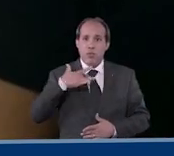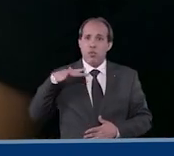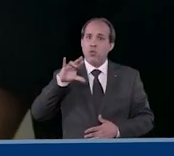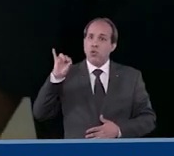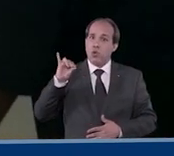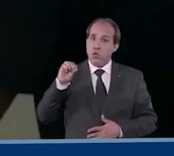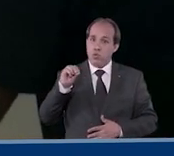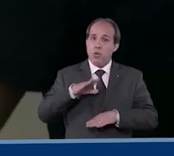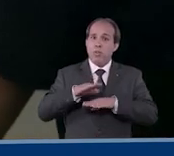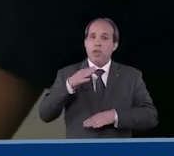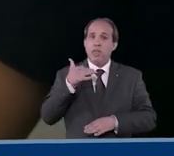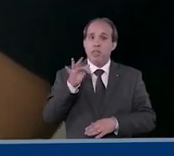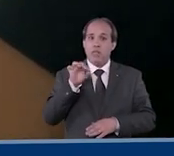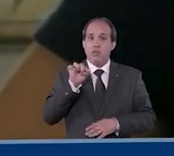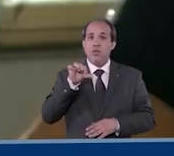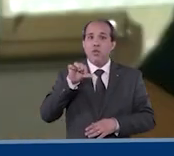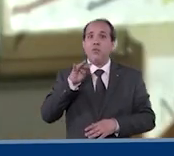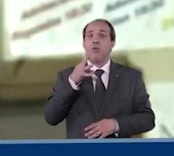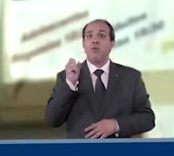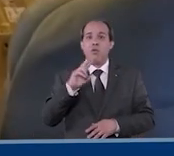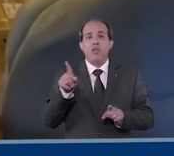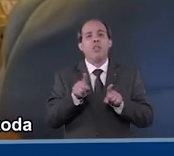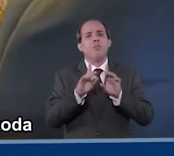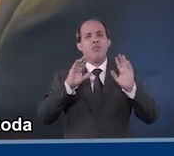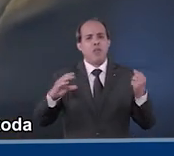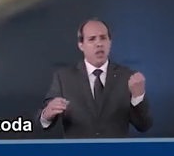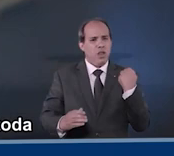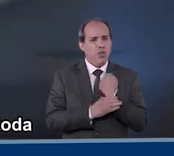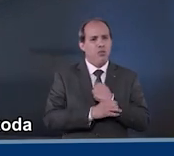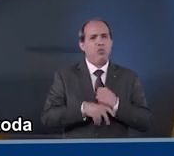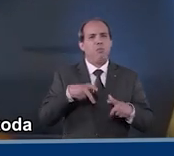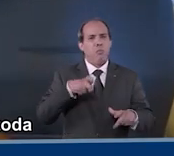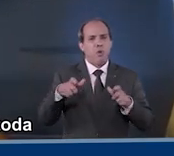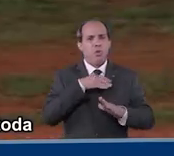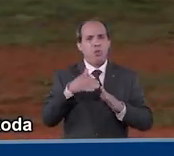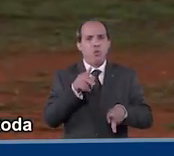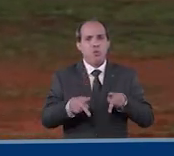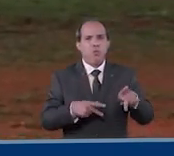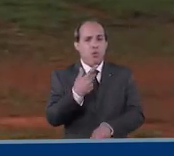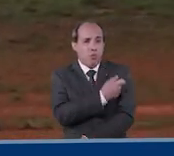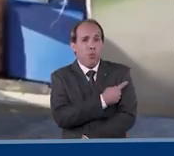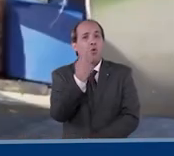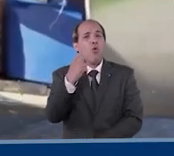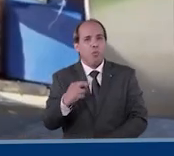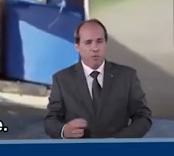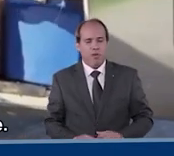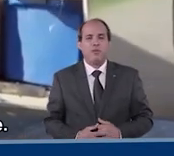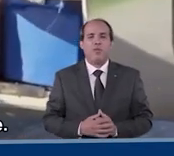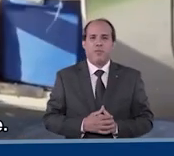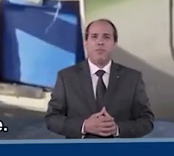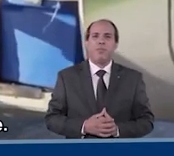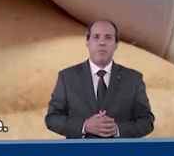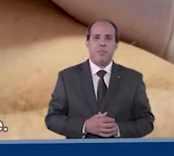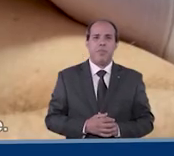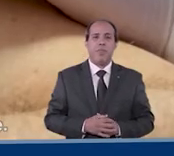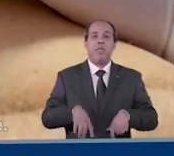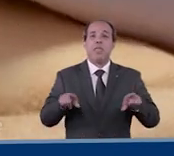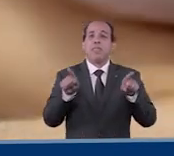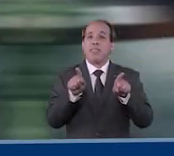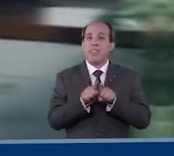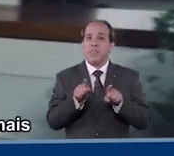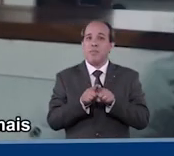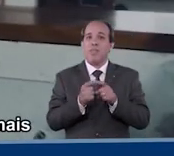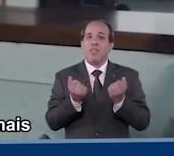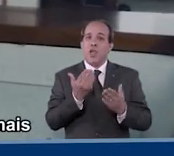destinou para a saúde do Rio mais de 10,9 bilhões e já garantiu vacina para imunizar toda a população com pelo menos a primeira